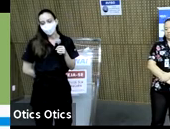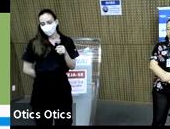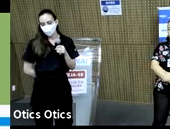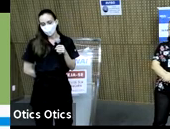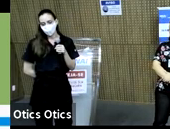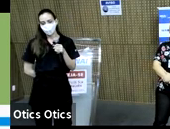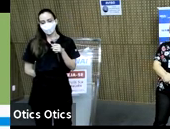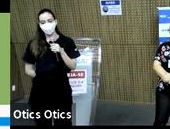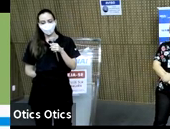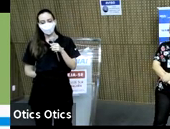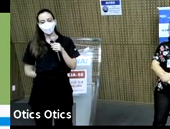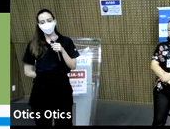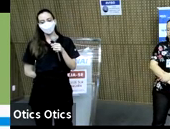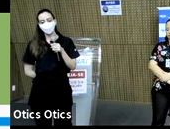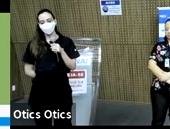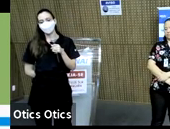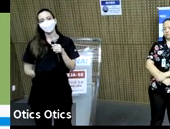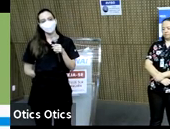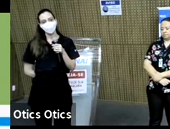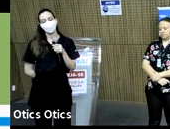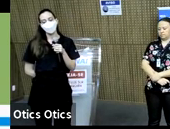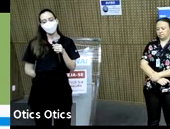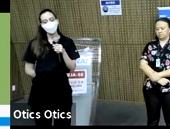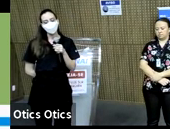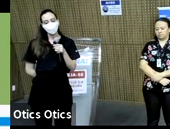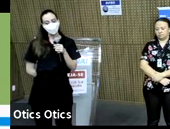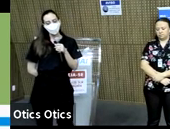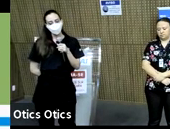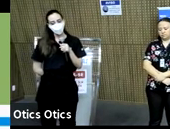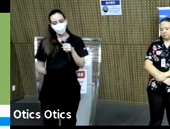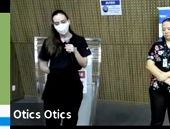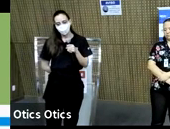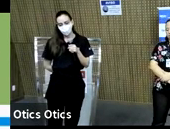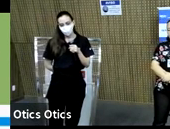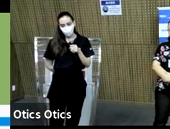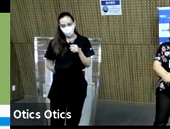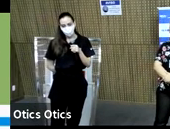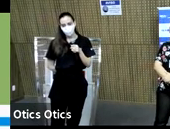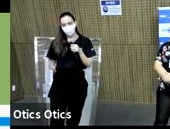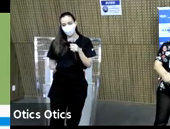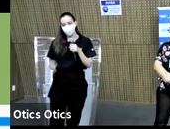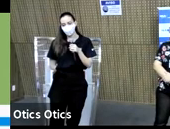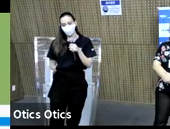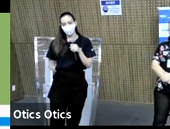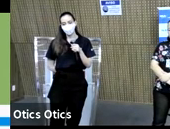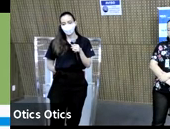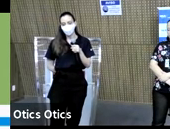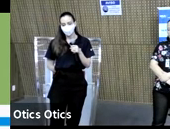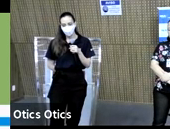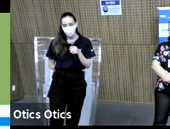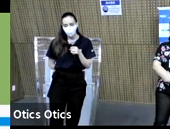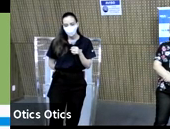2020, 1% em 2021, por conta do CID e CIAP, né? Consulta de diabetes,